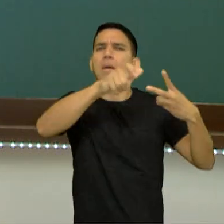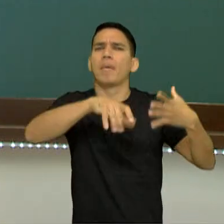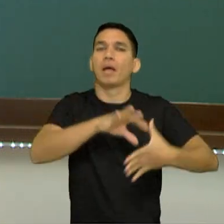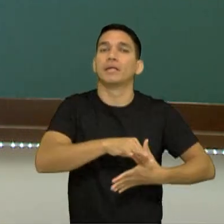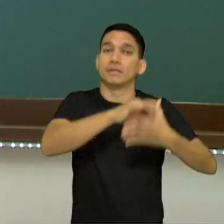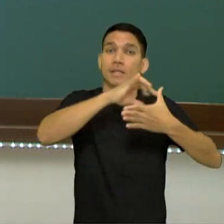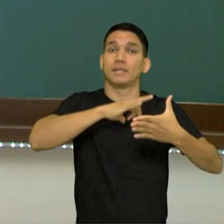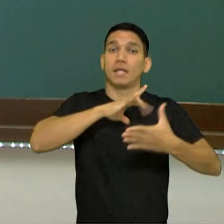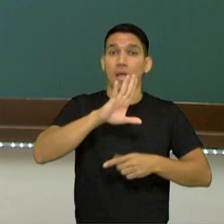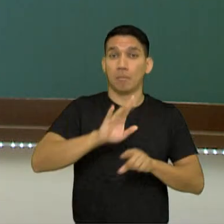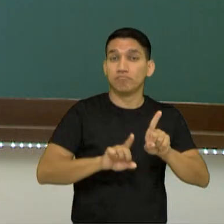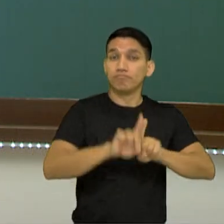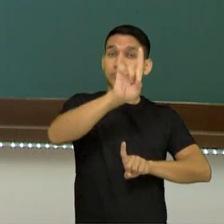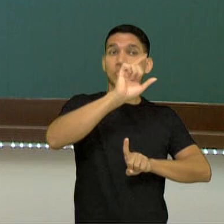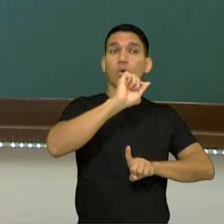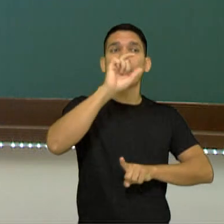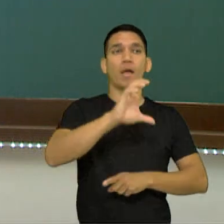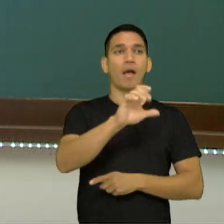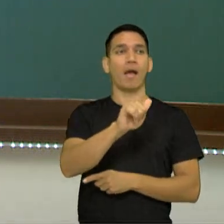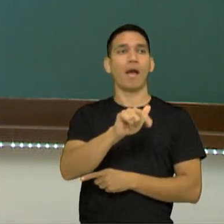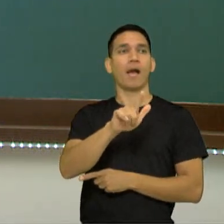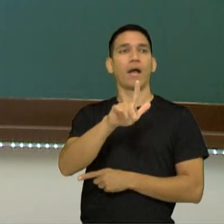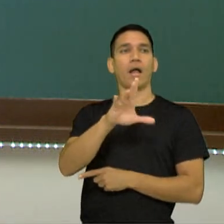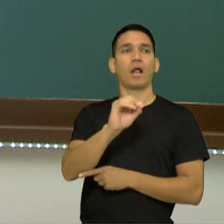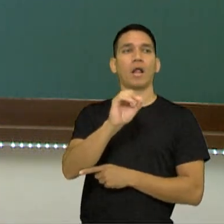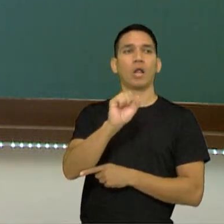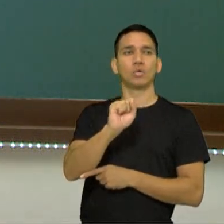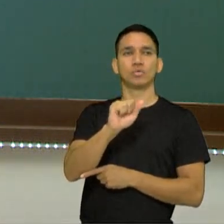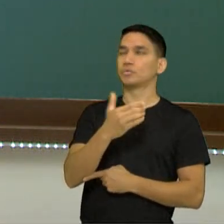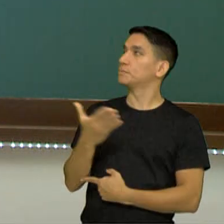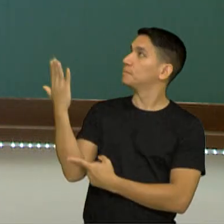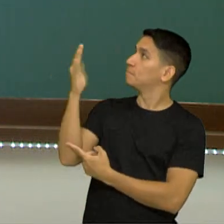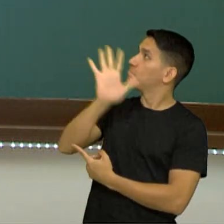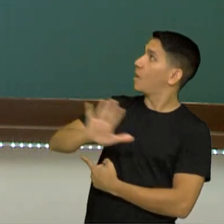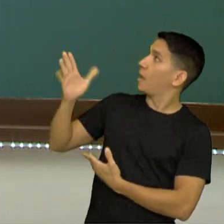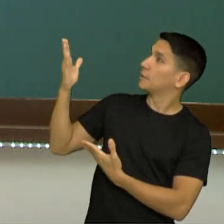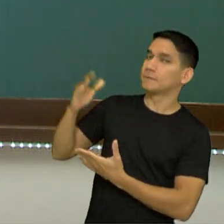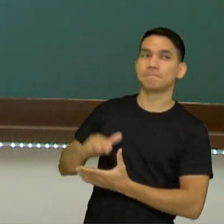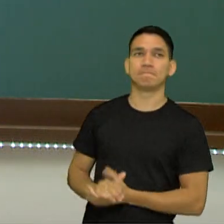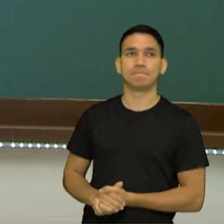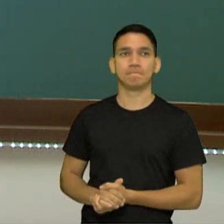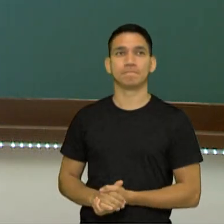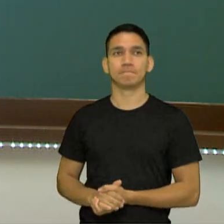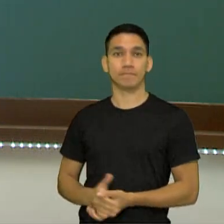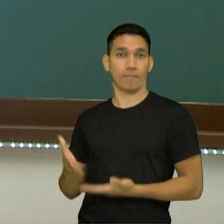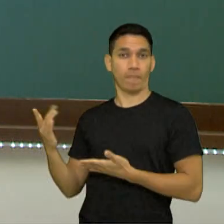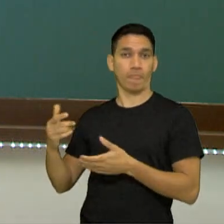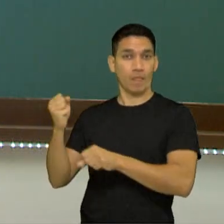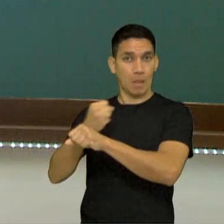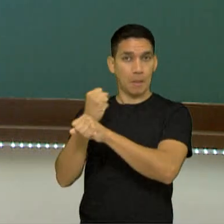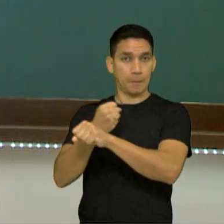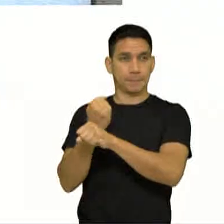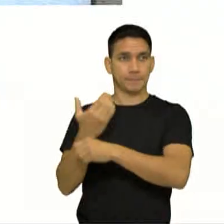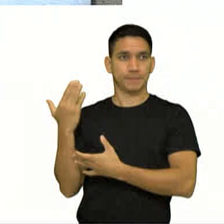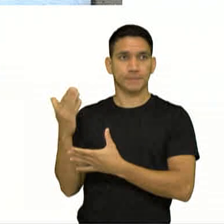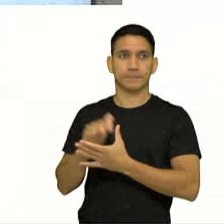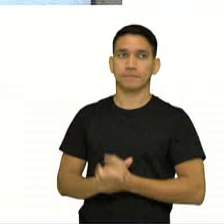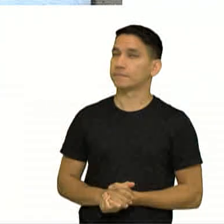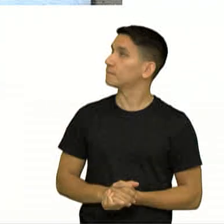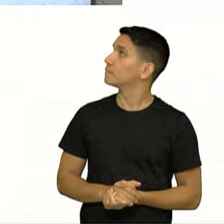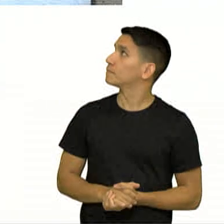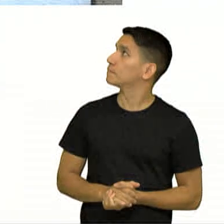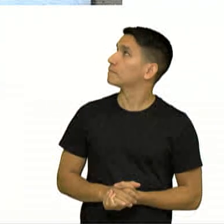de Carlos Martel, né? Que é este aqui da imagem, como vocês podem ver, né? Dessa escultura.